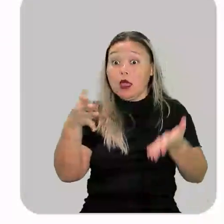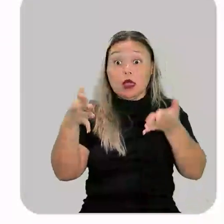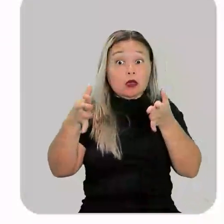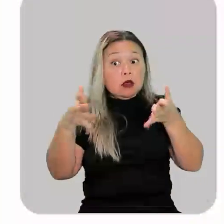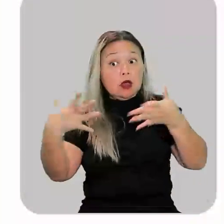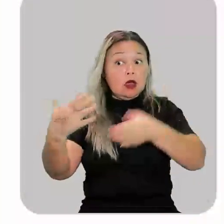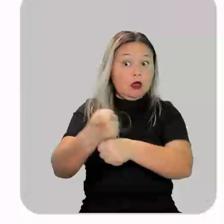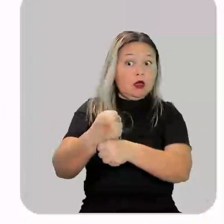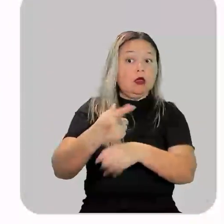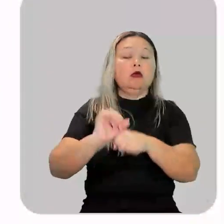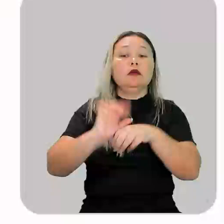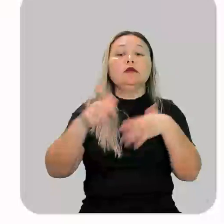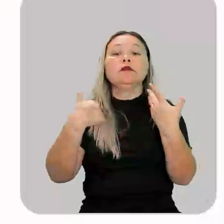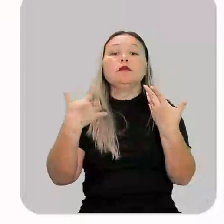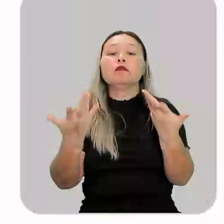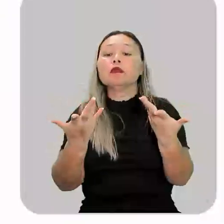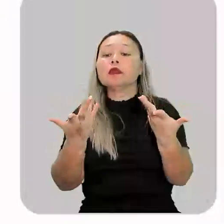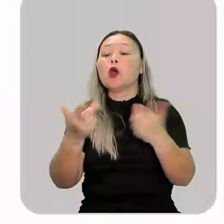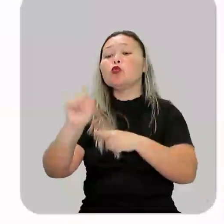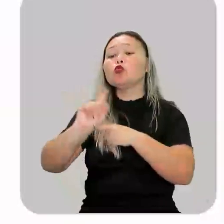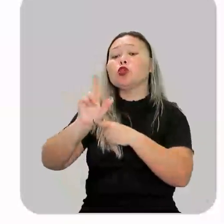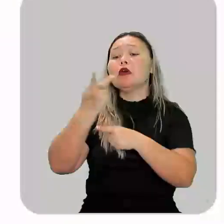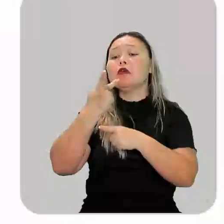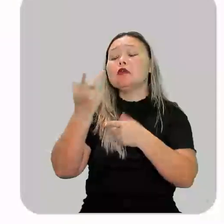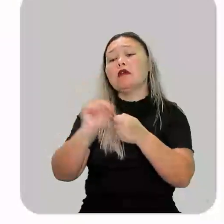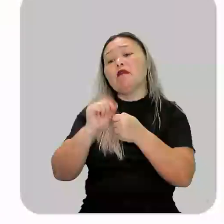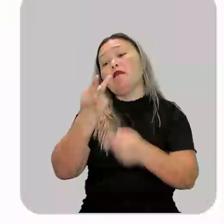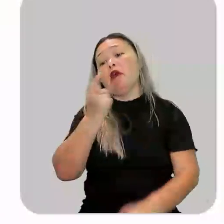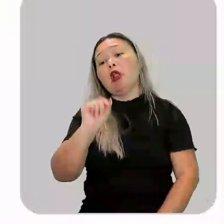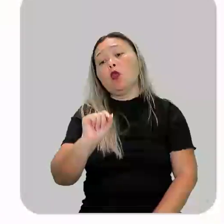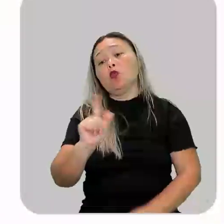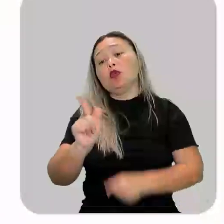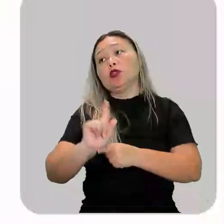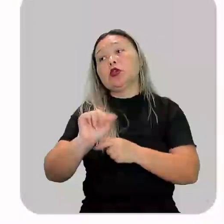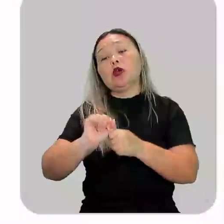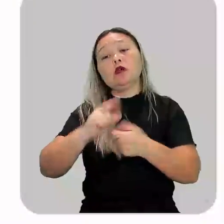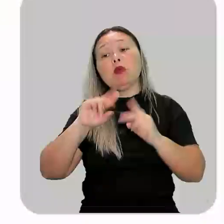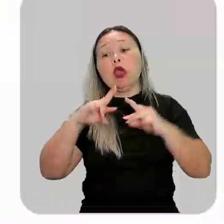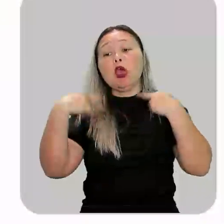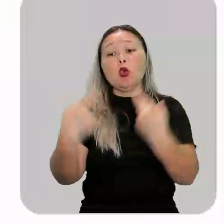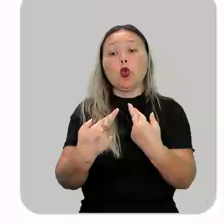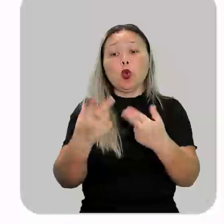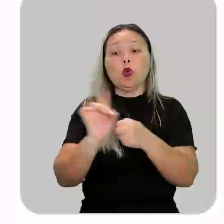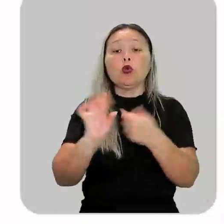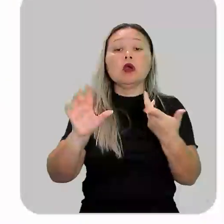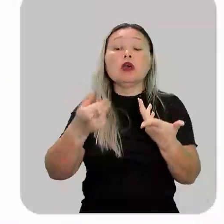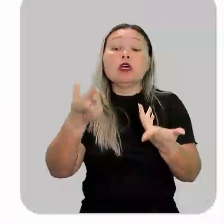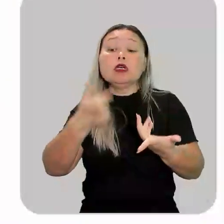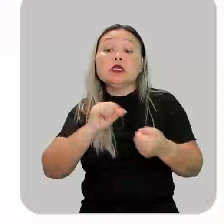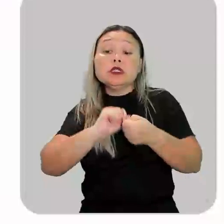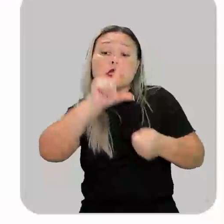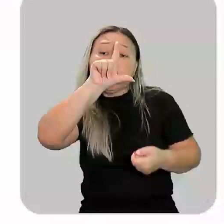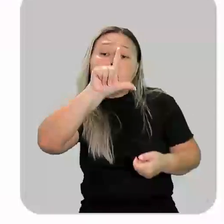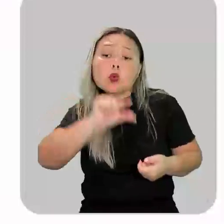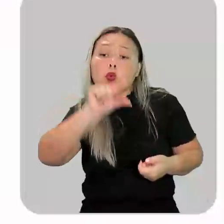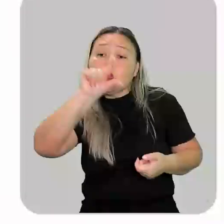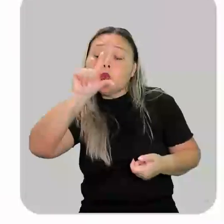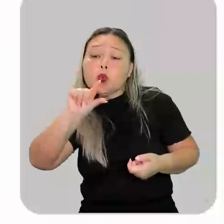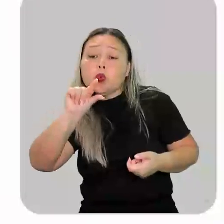aritmética. O gerente de vendas disse em uma reunião da diretoria que se essa redução do número de